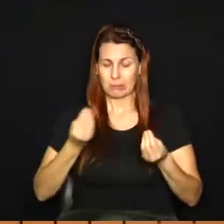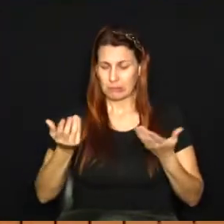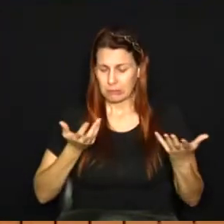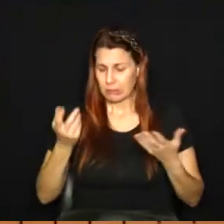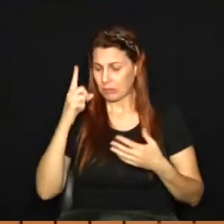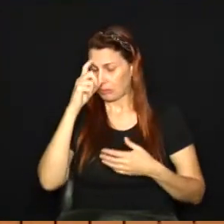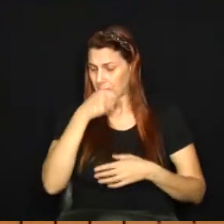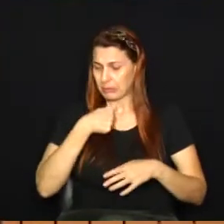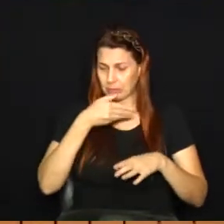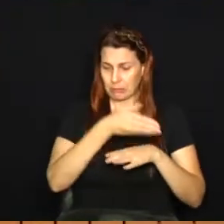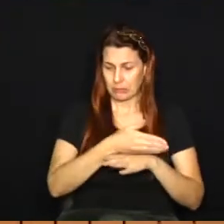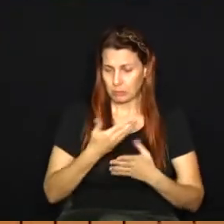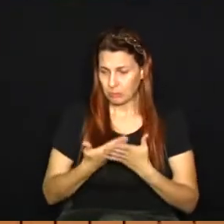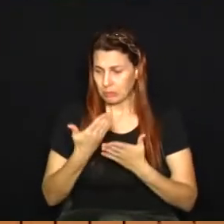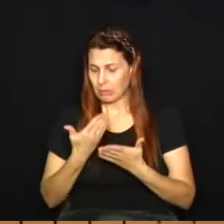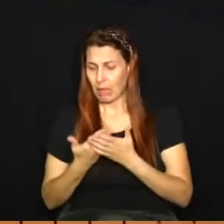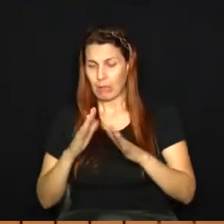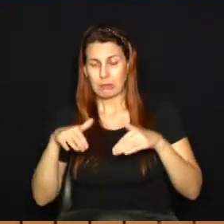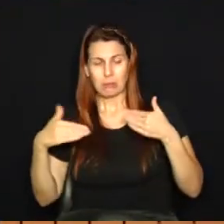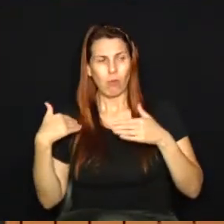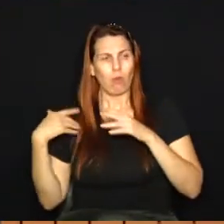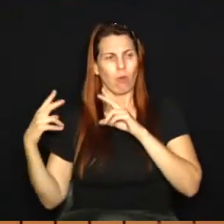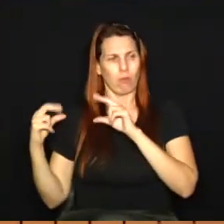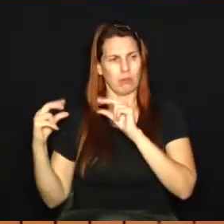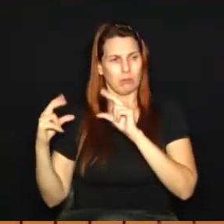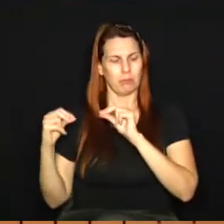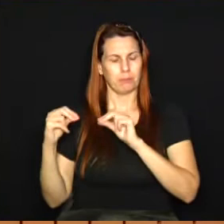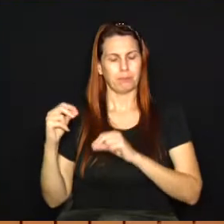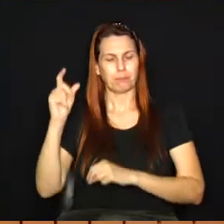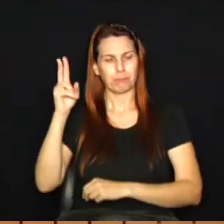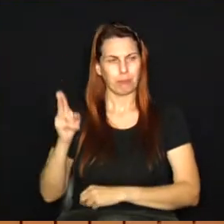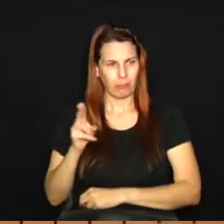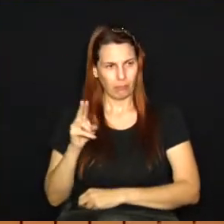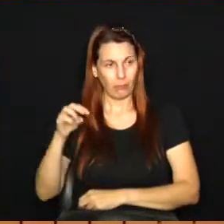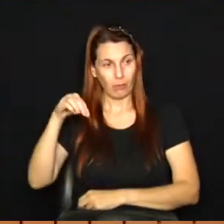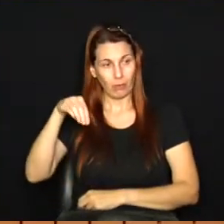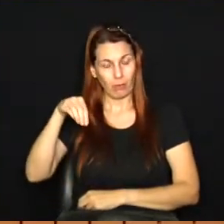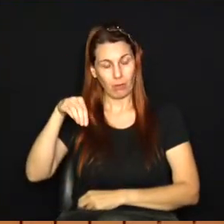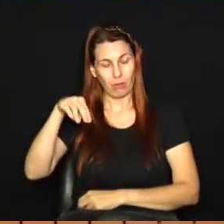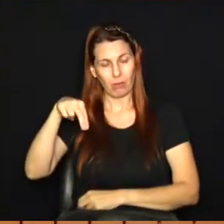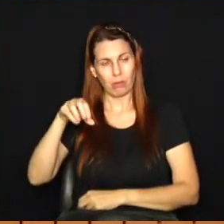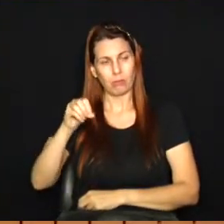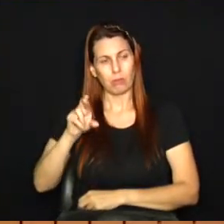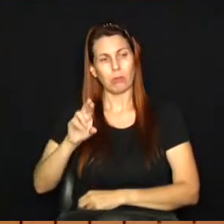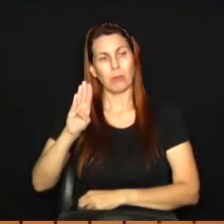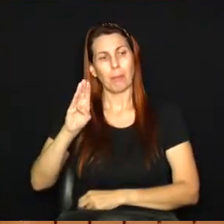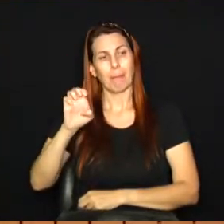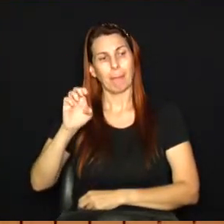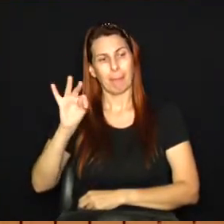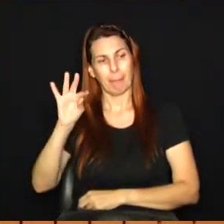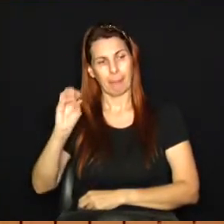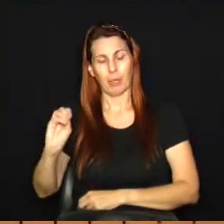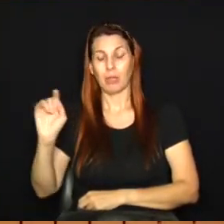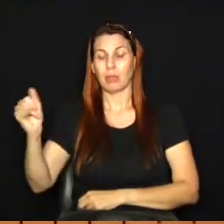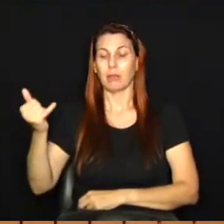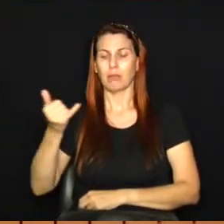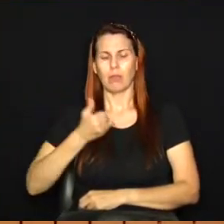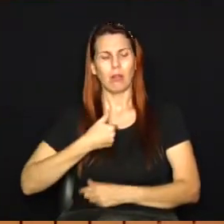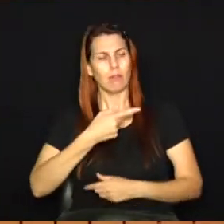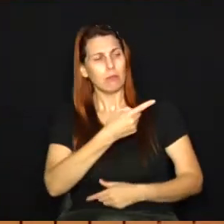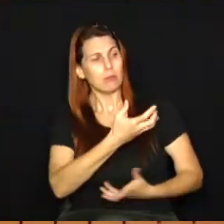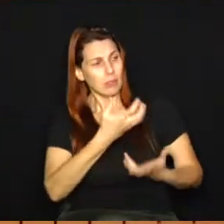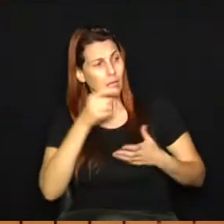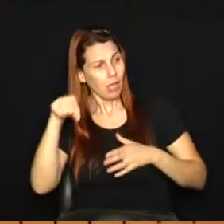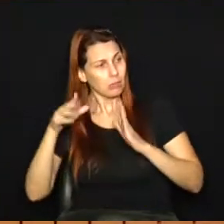de entrar. E aí então eu conversei com o Norberto, e ele falou, né, venha, você quer entrar aqui?